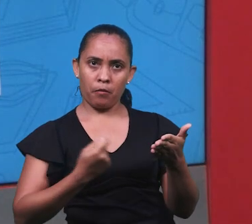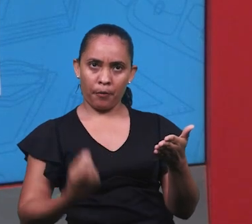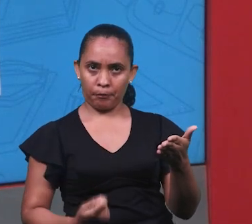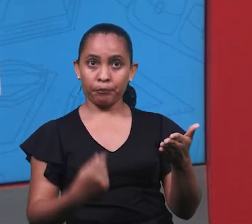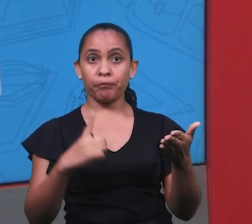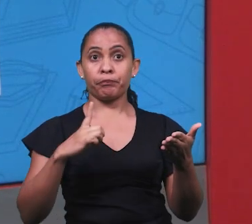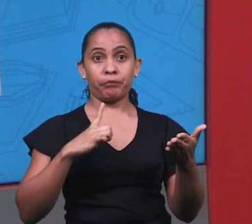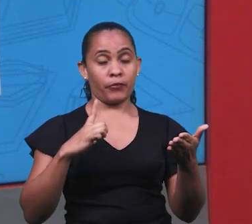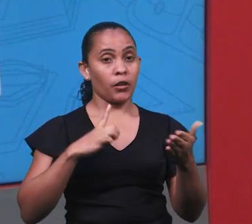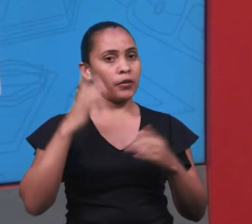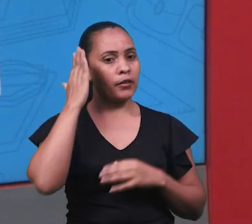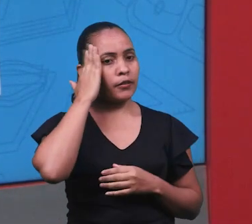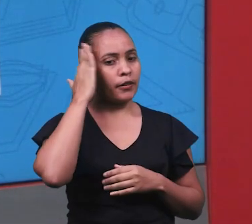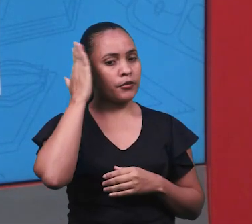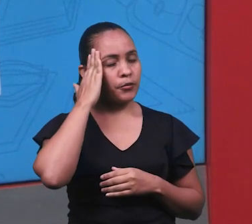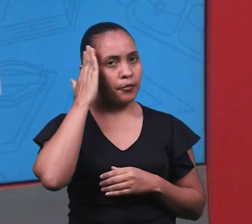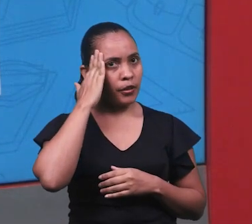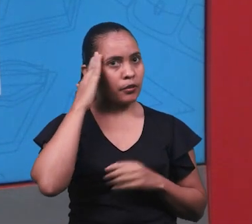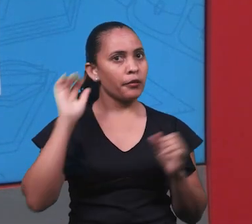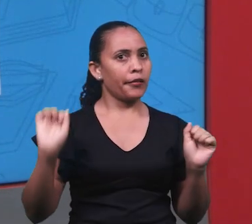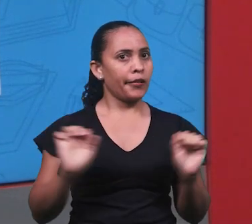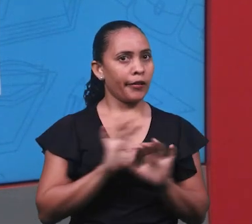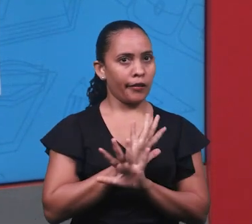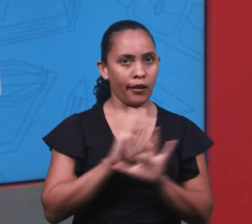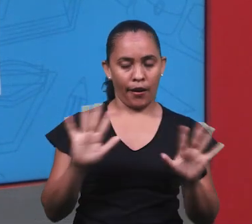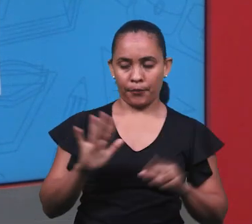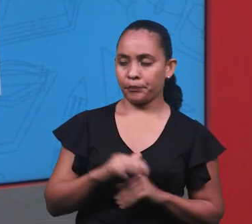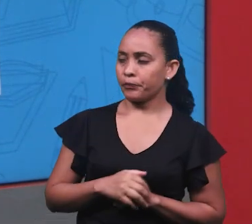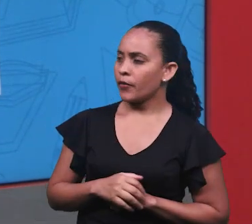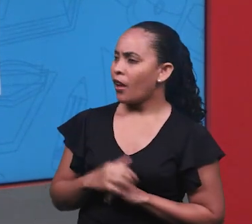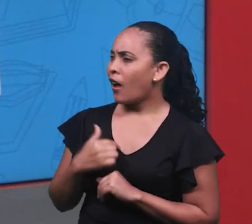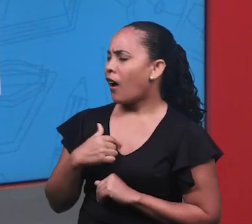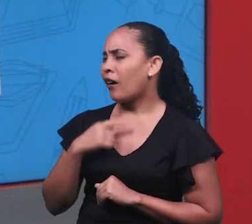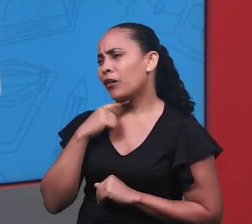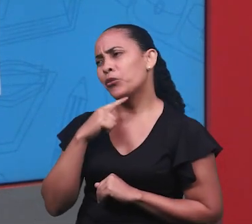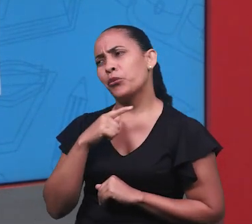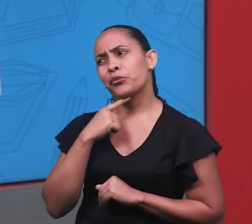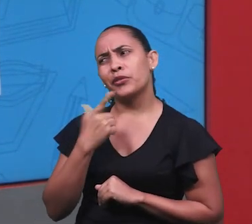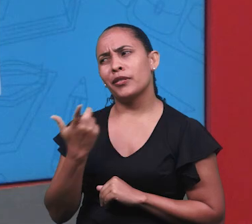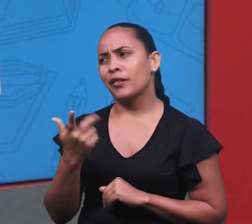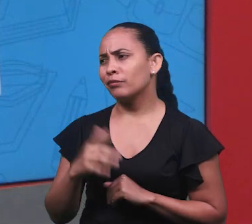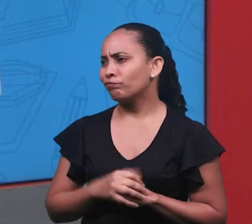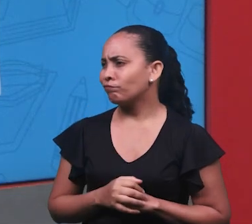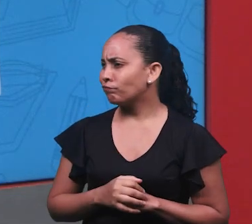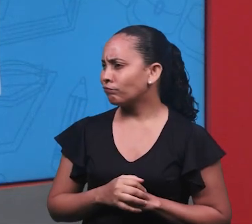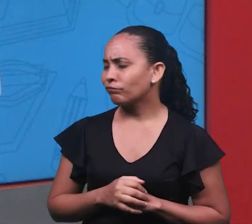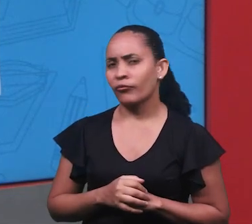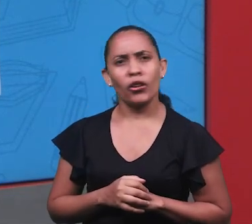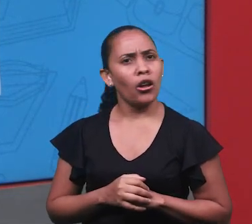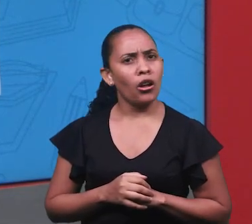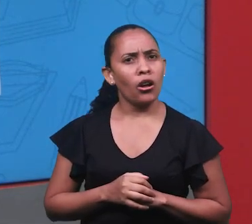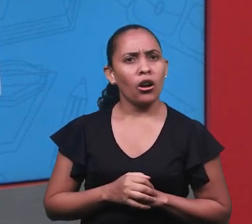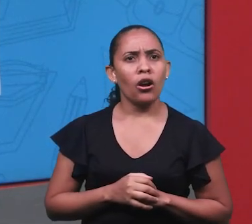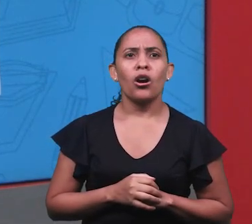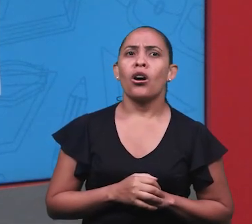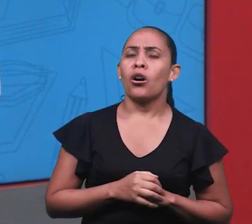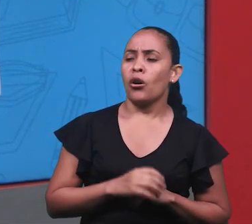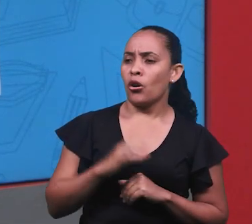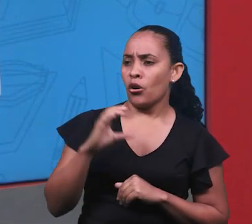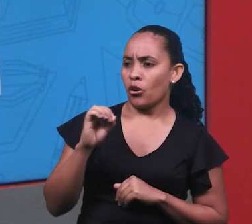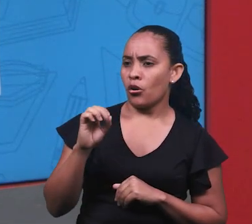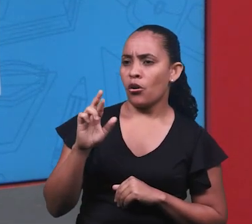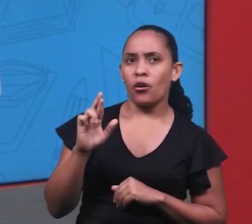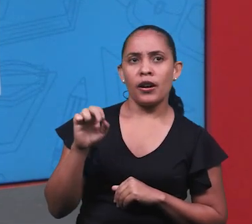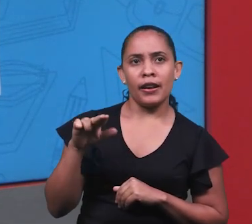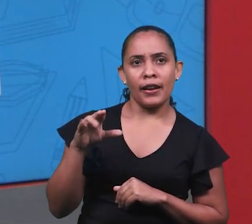existe uma coerência. Ana Paula, eu morro de dúvida entre coerência. Ó, a coerência, para tentar ficar um